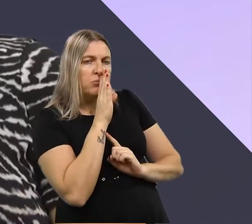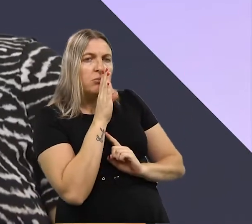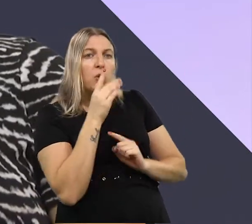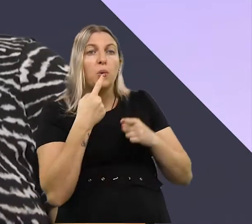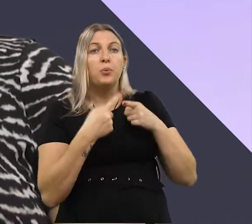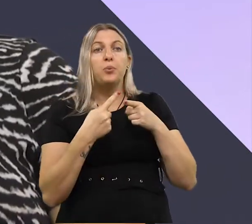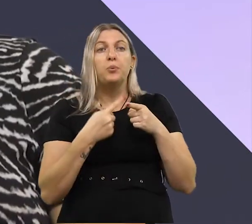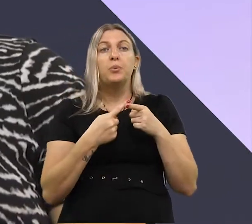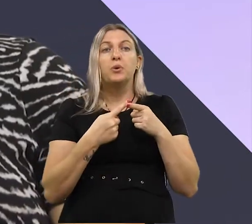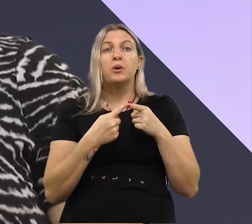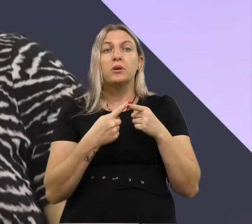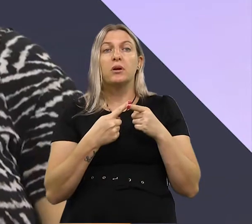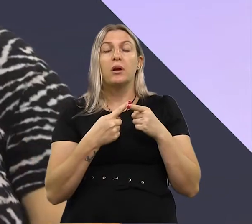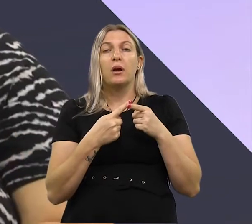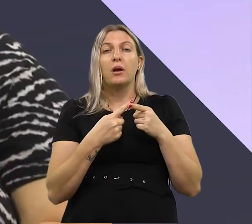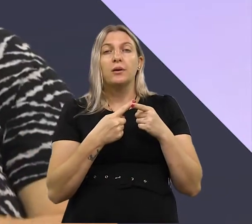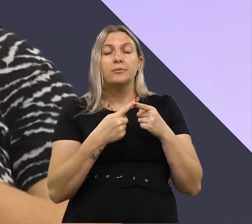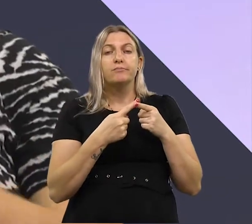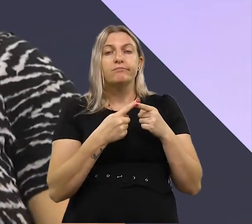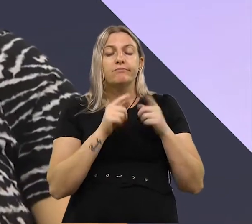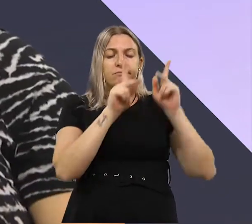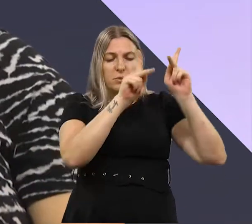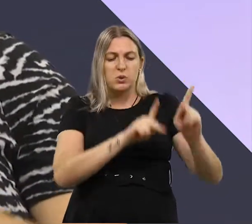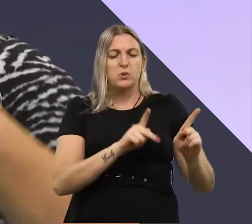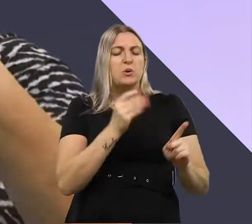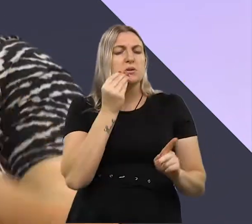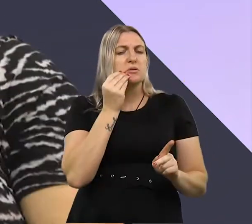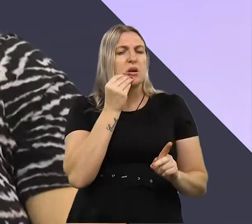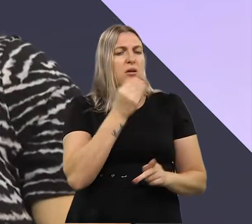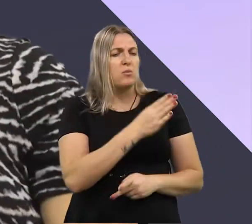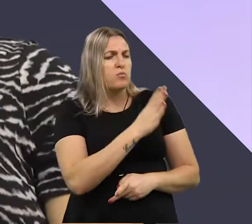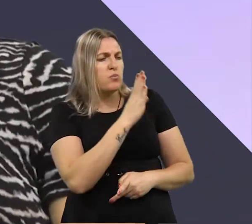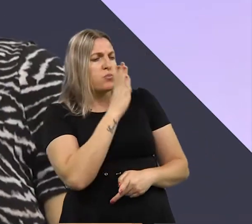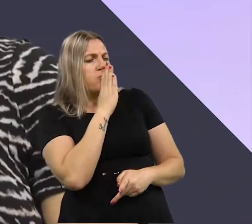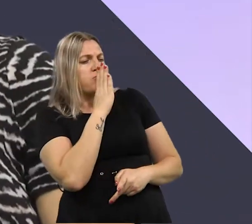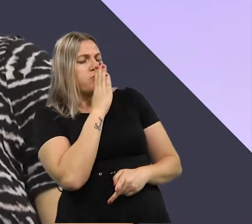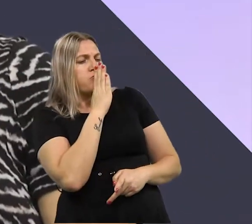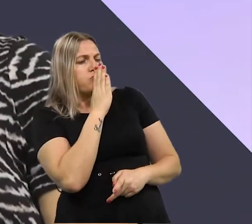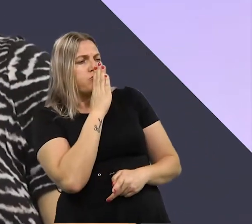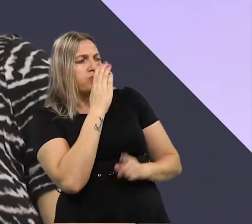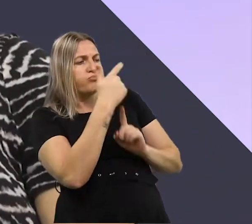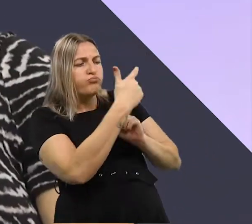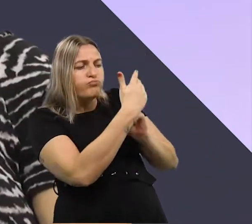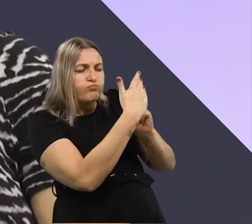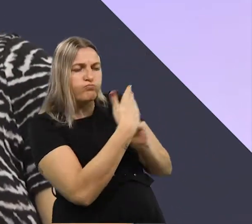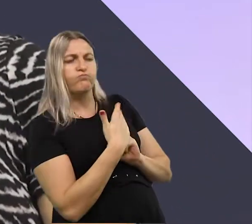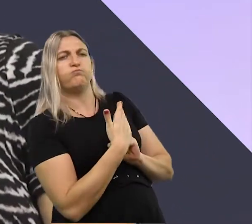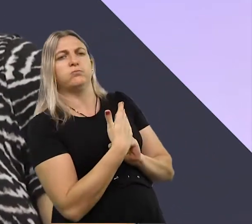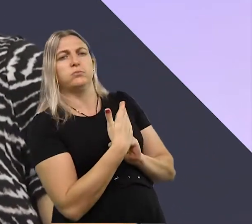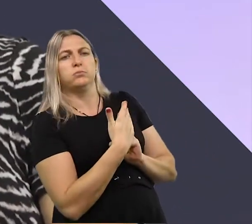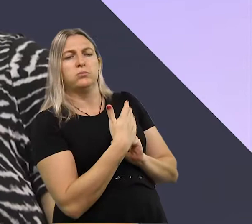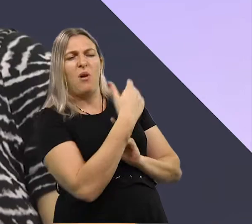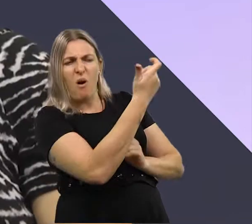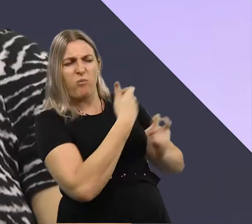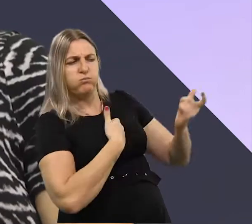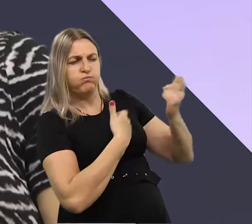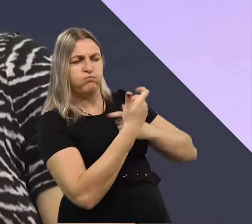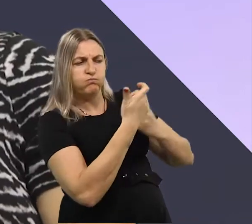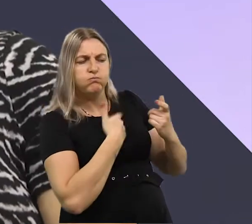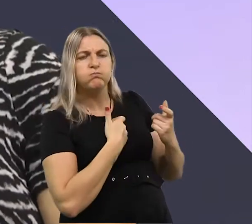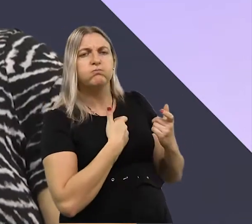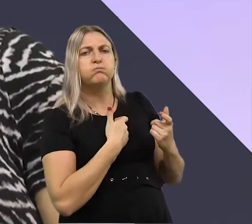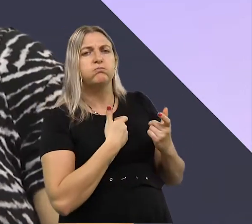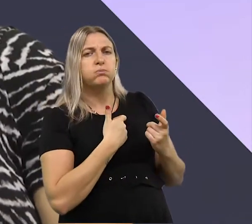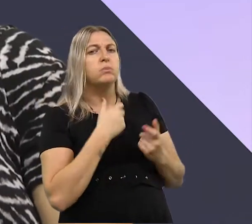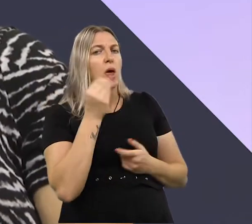né? Porque o que eles mais tentam é nos calar e às vezes isso acontece exatamente através dessas agressões que tentam nos